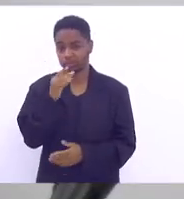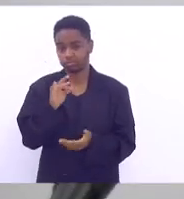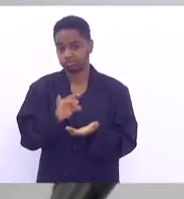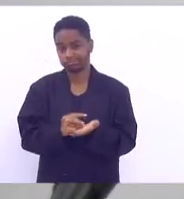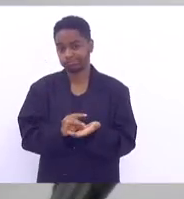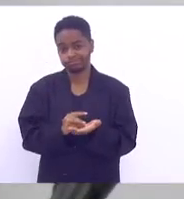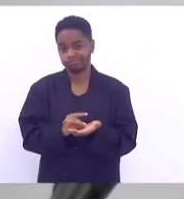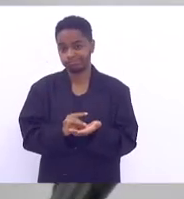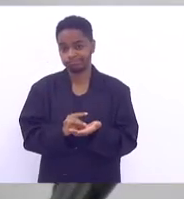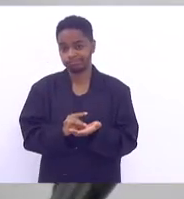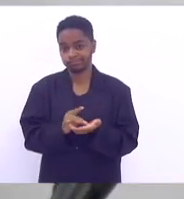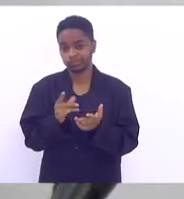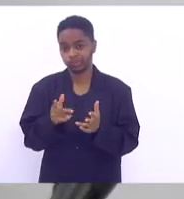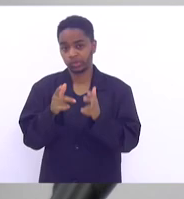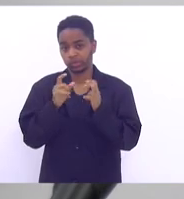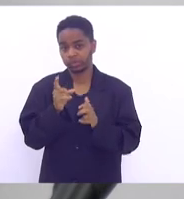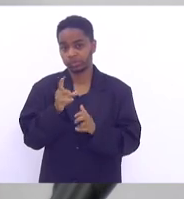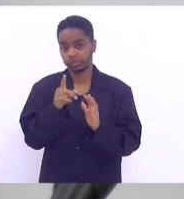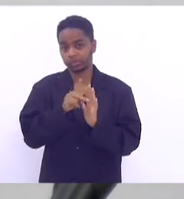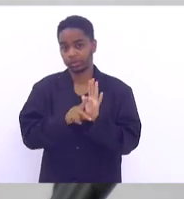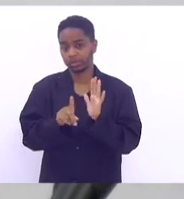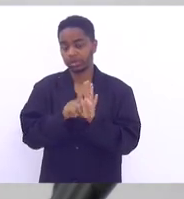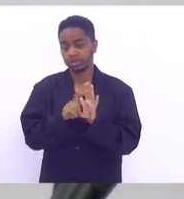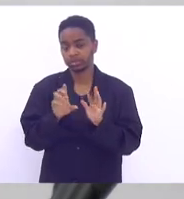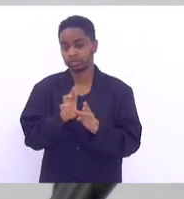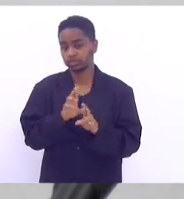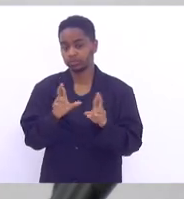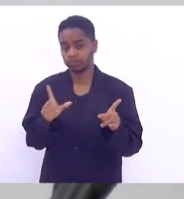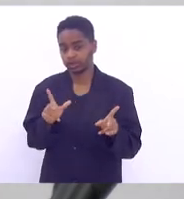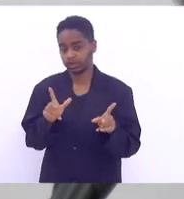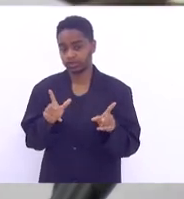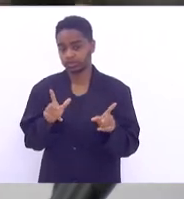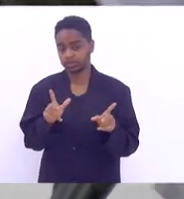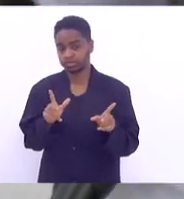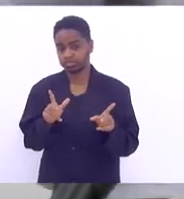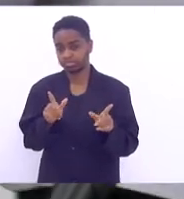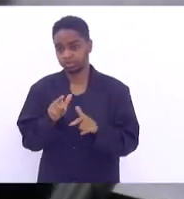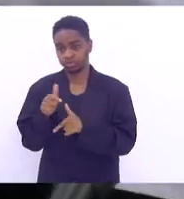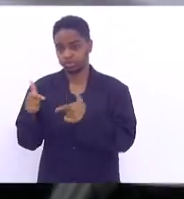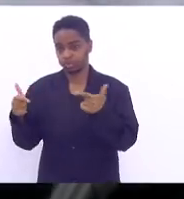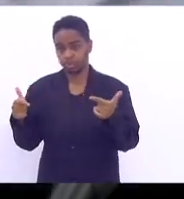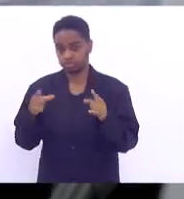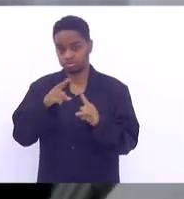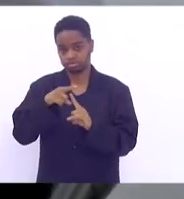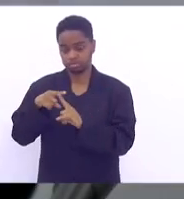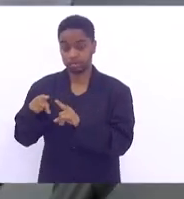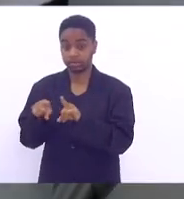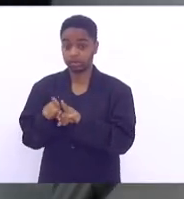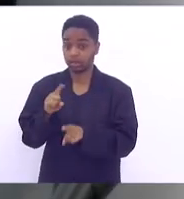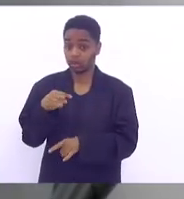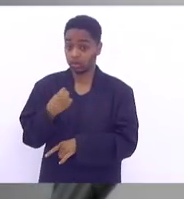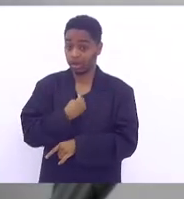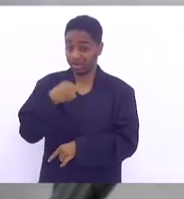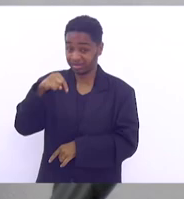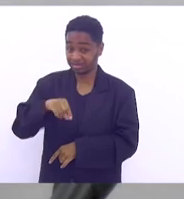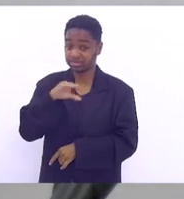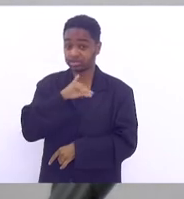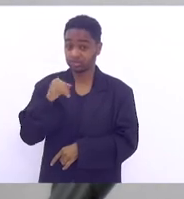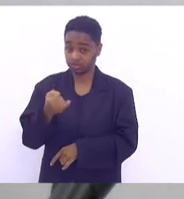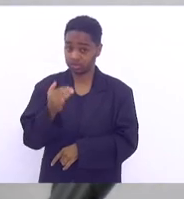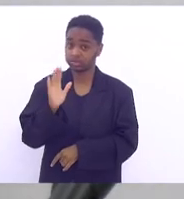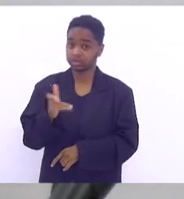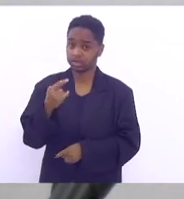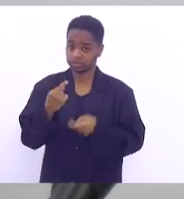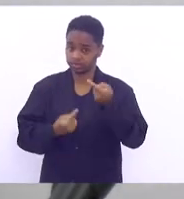posse nenhuma aqui, que esse projeto seja diferente de qualquer outro. Inclusive, nós, na CCJ, já tratamos do